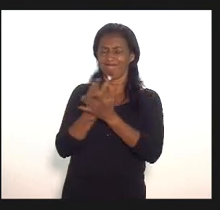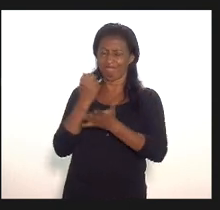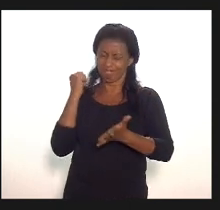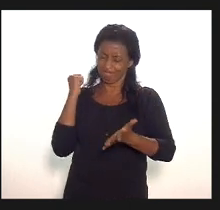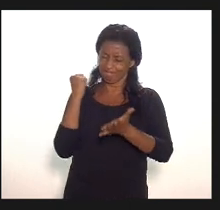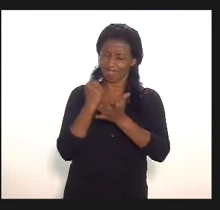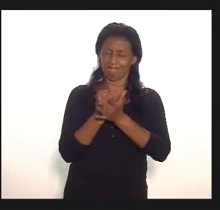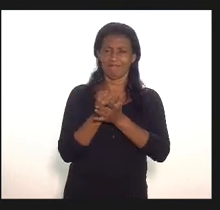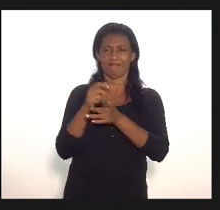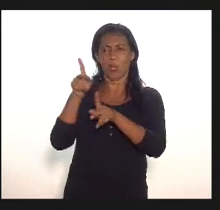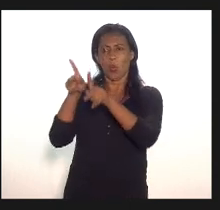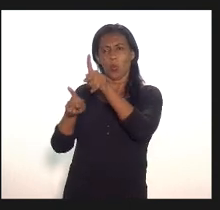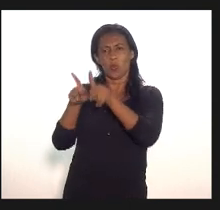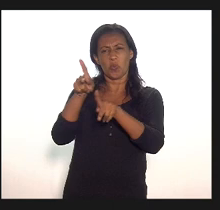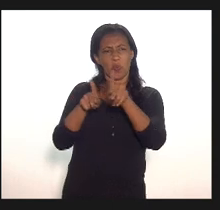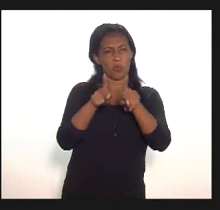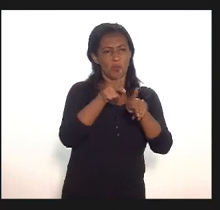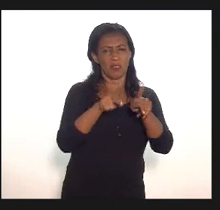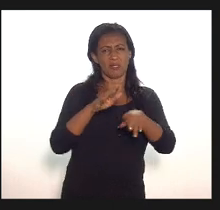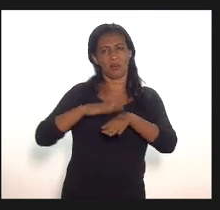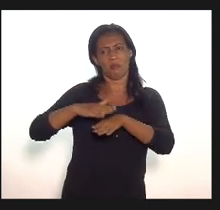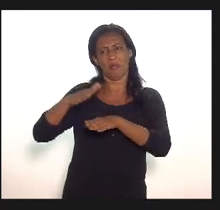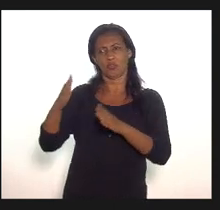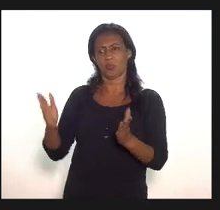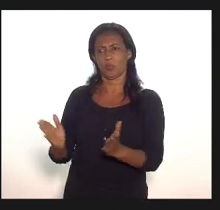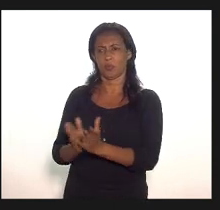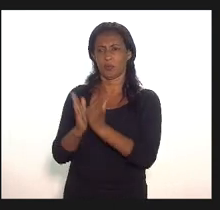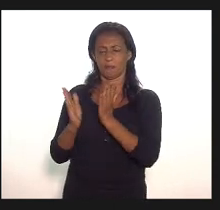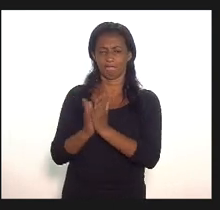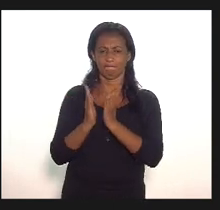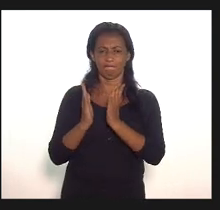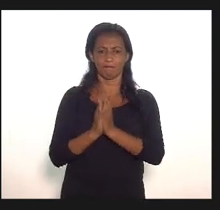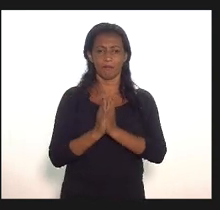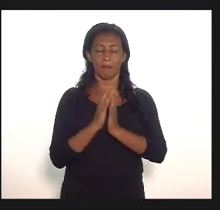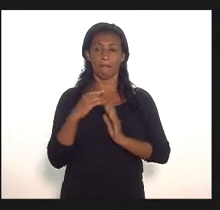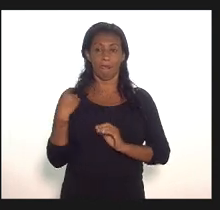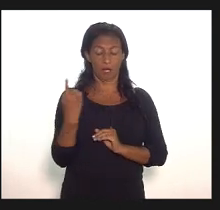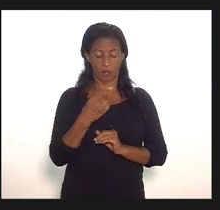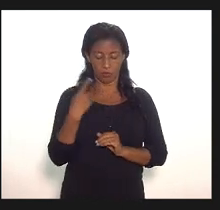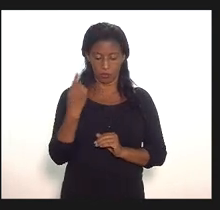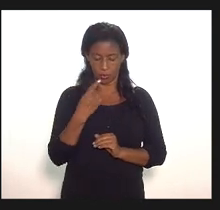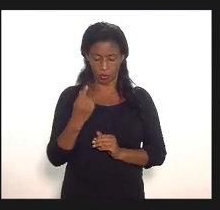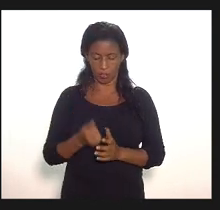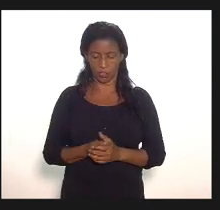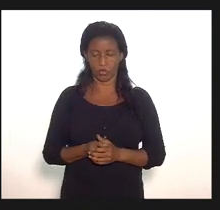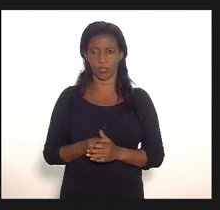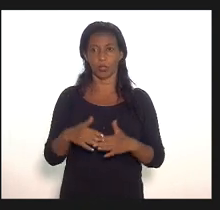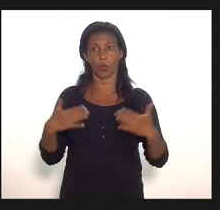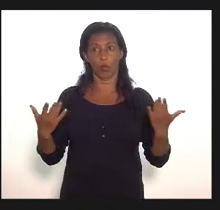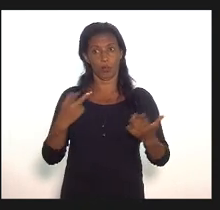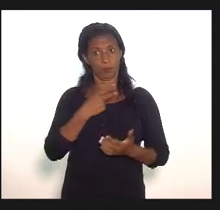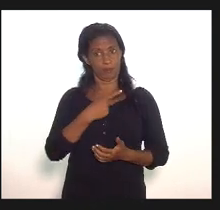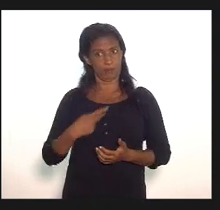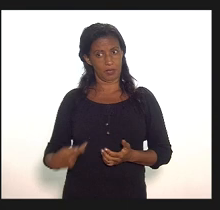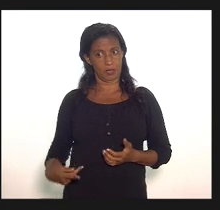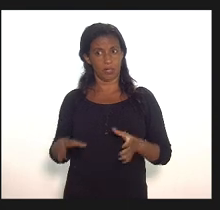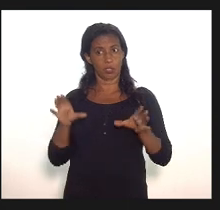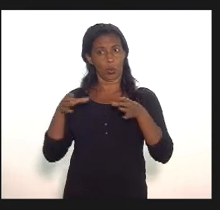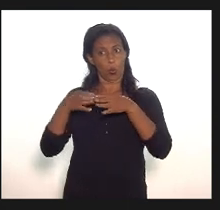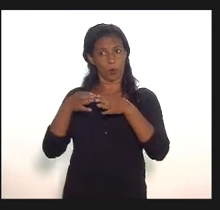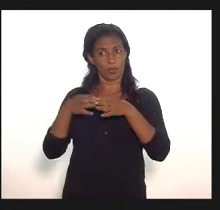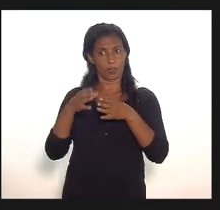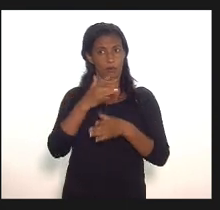impactando a nossa população mais vulnerável. Nós, deputada Marta Rocha, enquanto presidente da Comissão